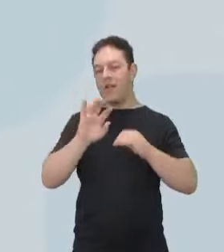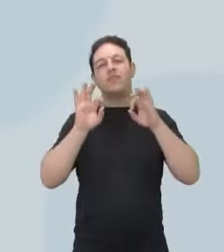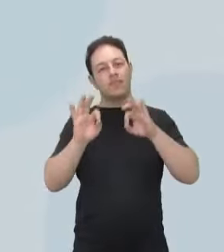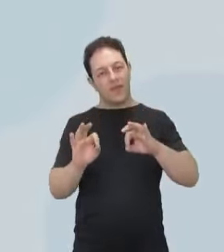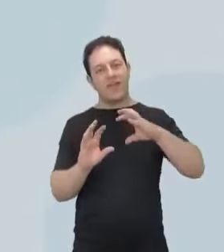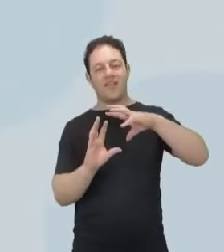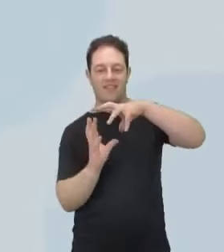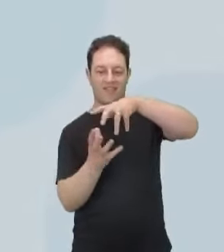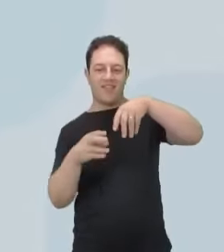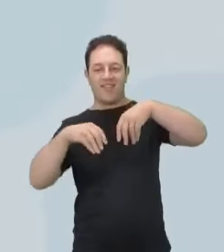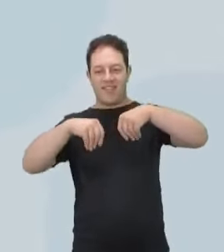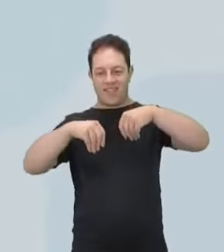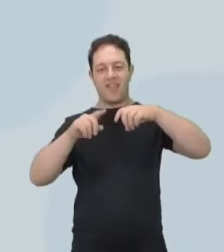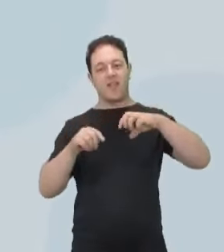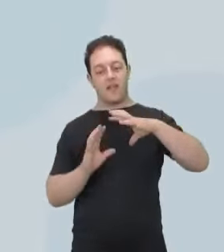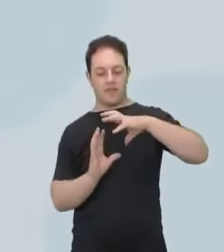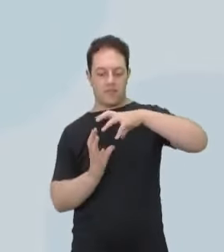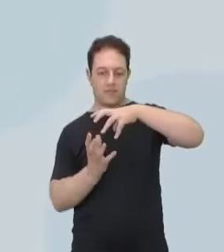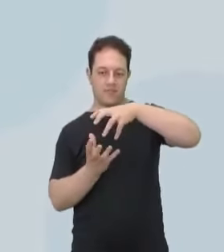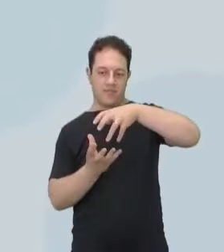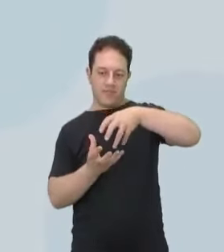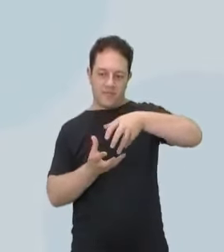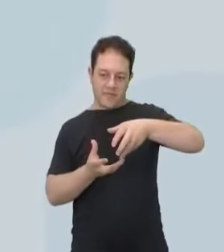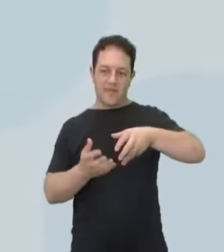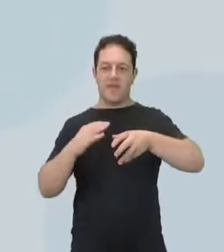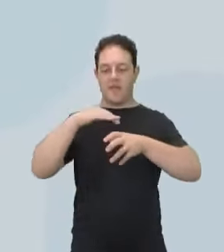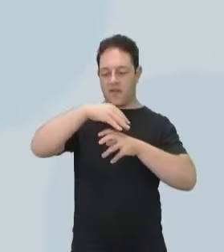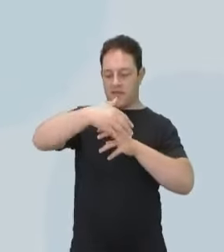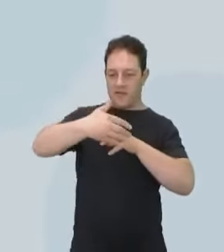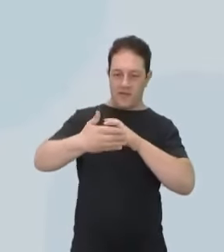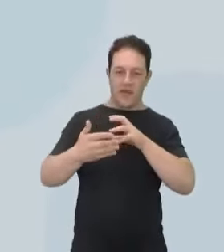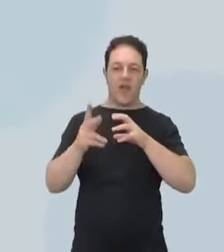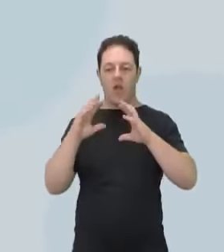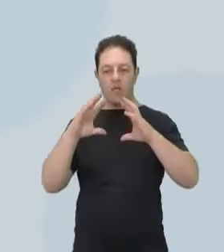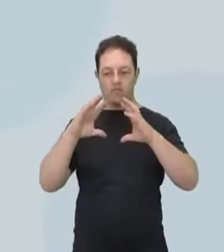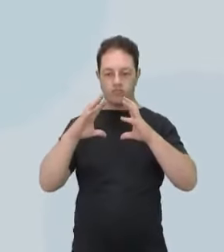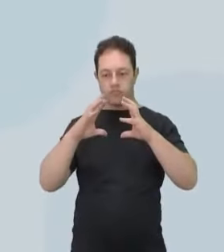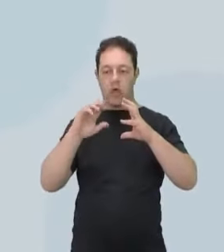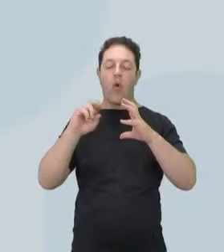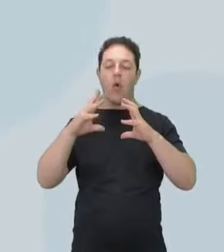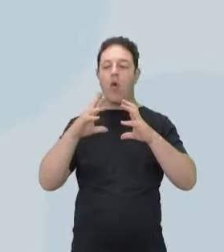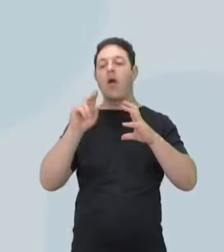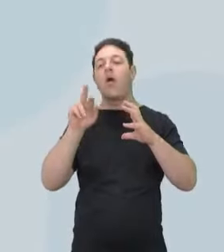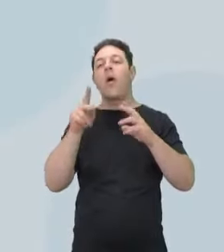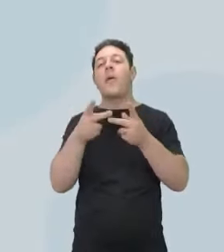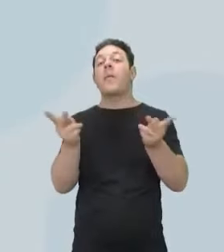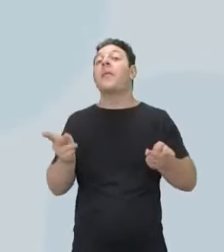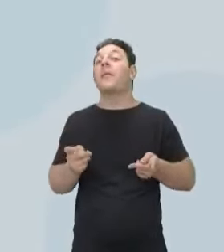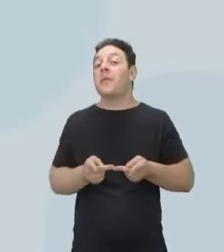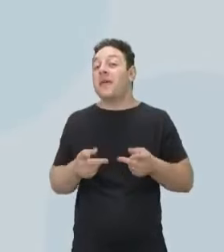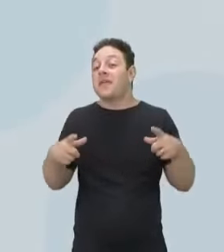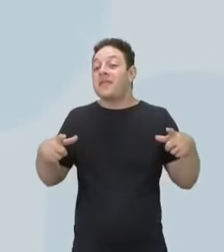aí que... Bom, mas ela é redonda igual uma esfera, uma bola, ou é redonda igual uma pizza?